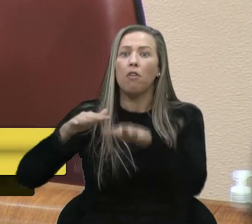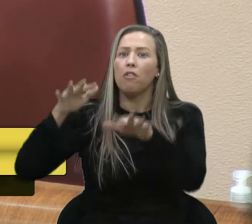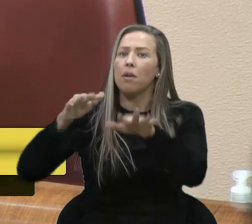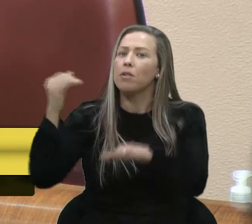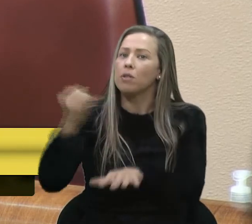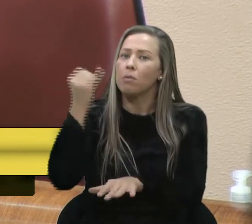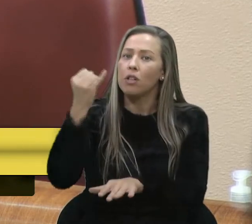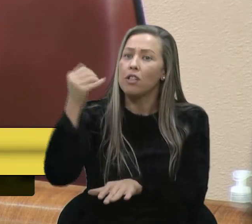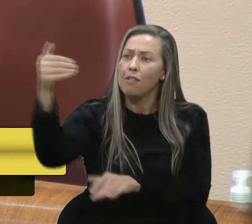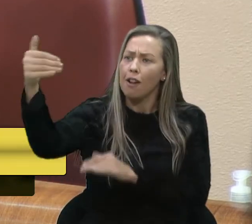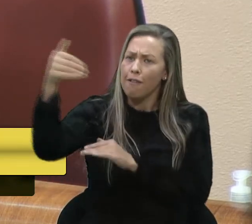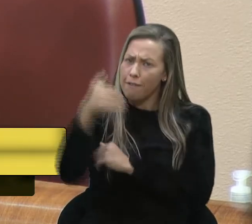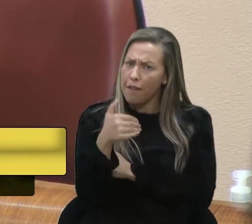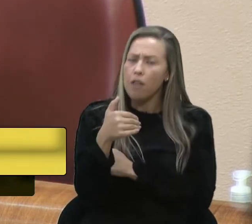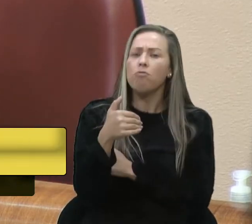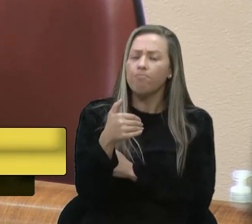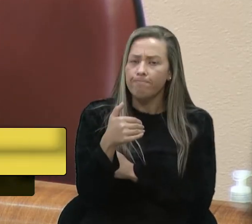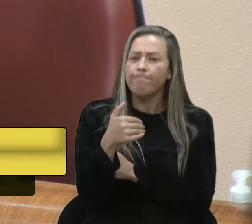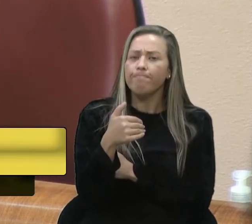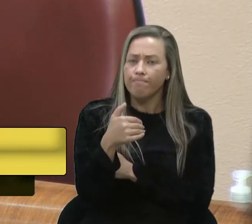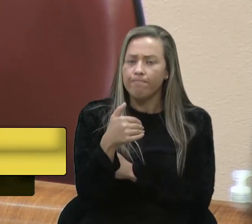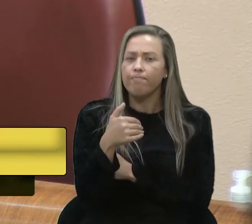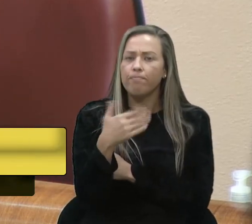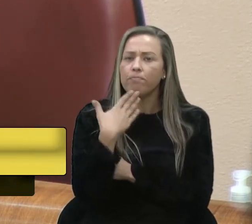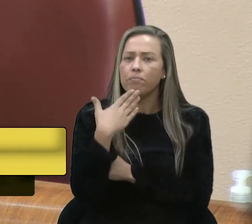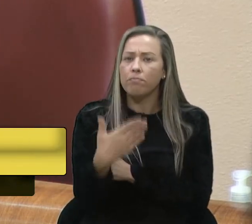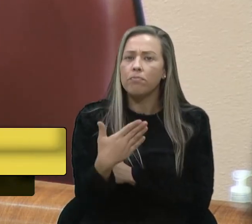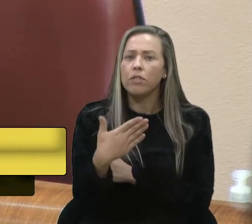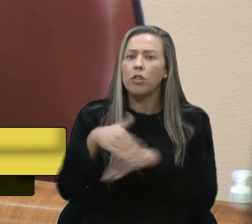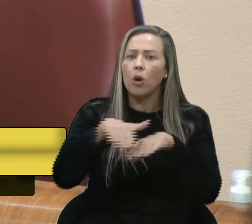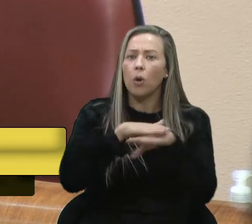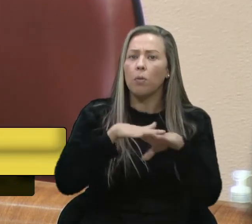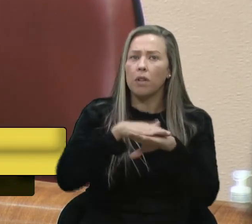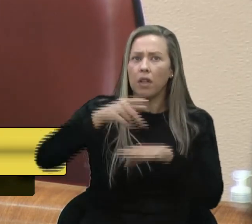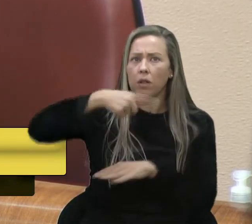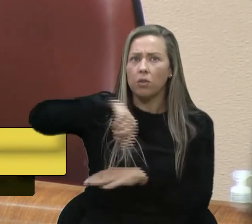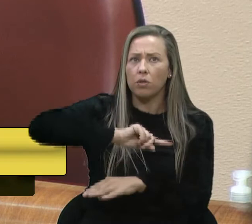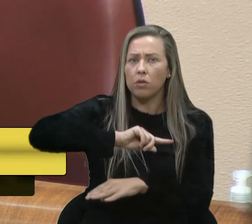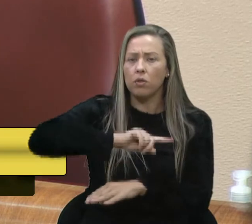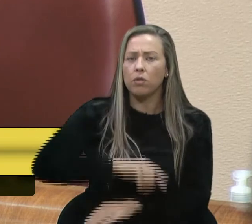ela veio justamente para comentar conosco